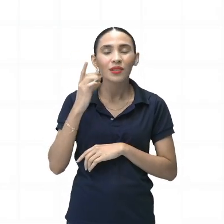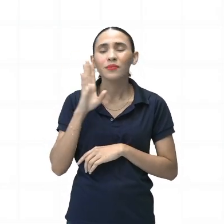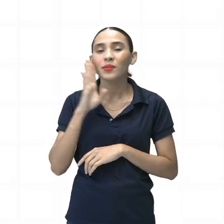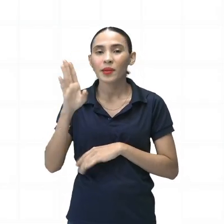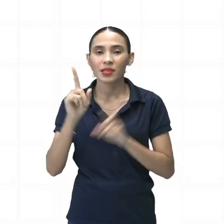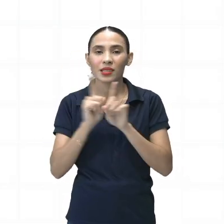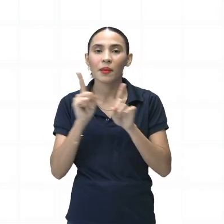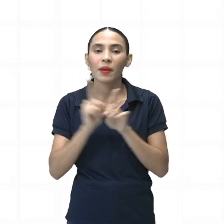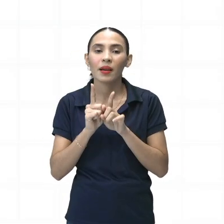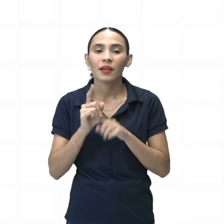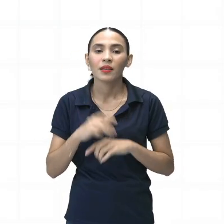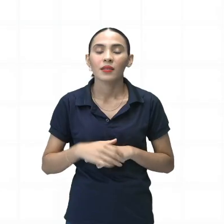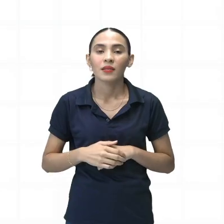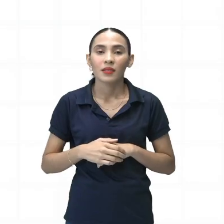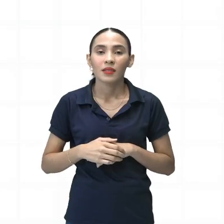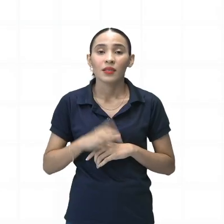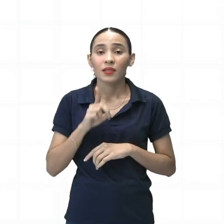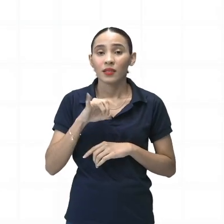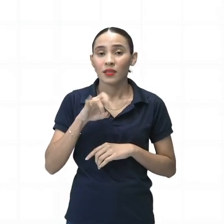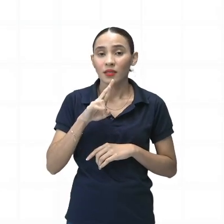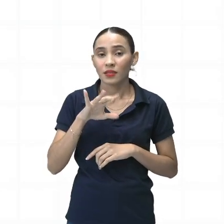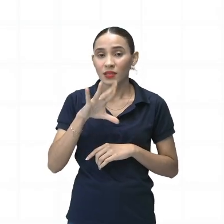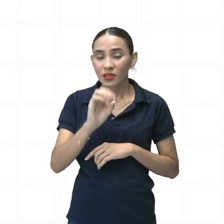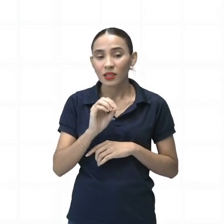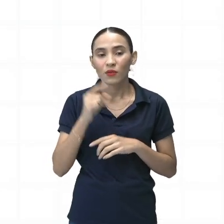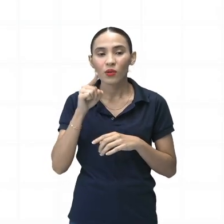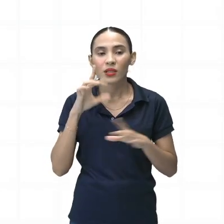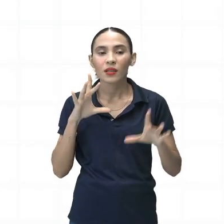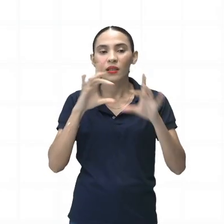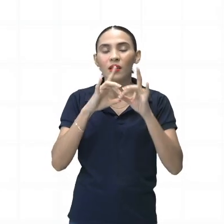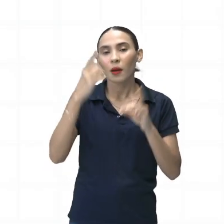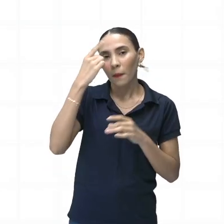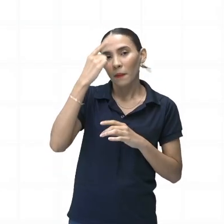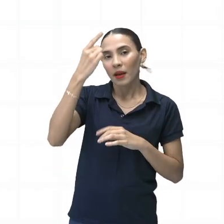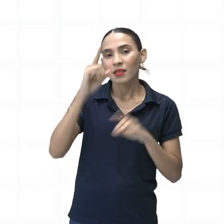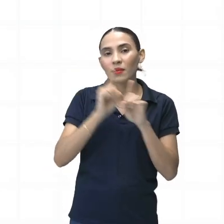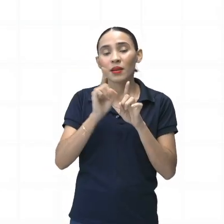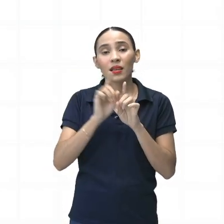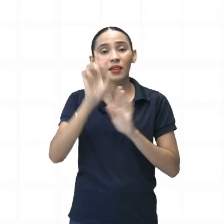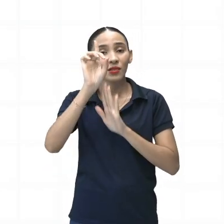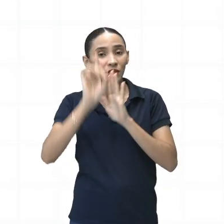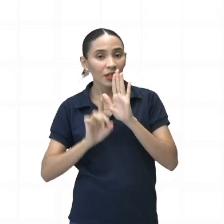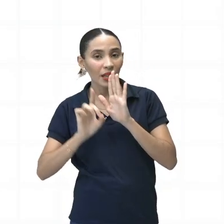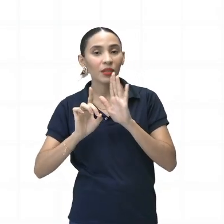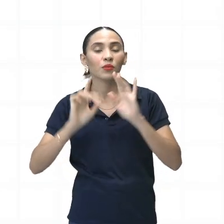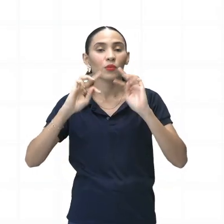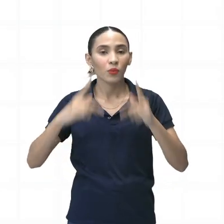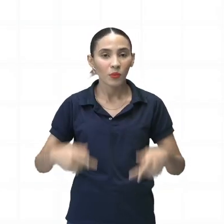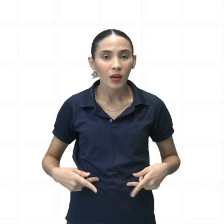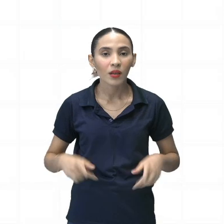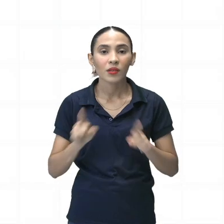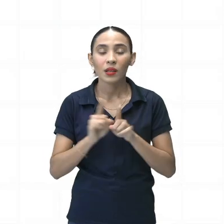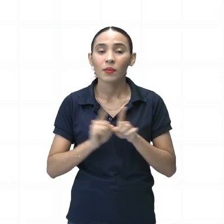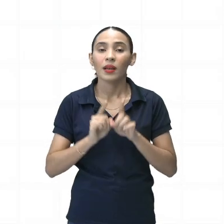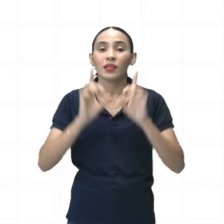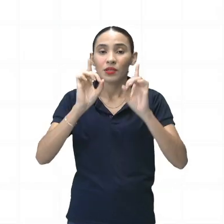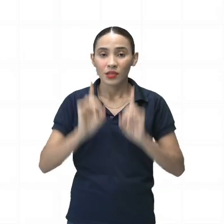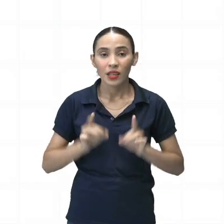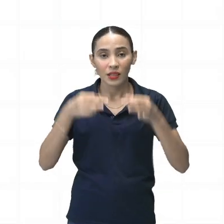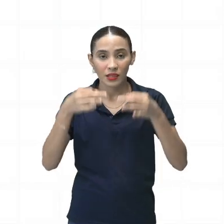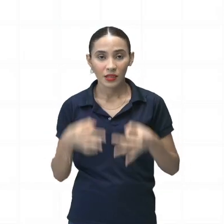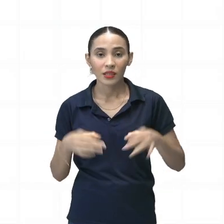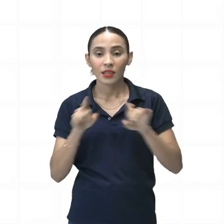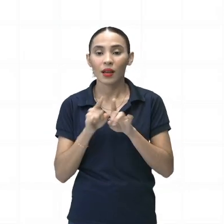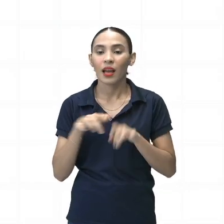ética para problematizar questões relacionadas à conduta dos seres humanos, em relação a outros